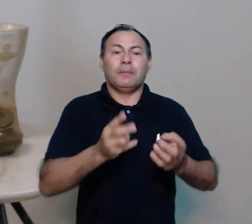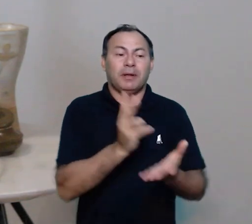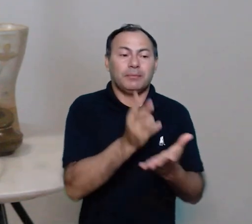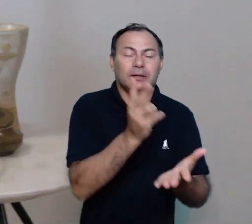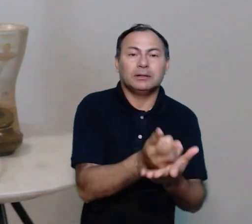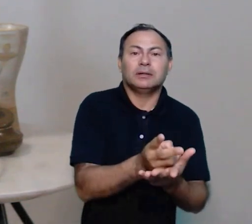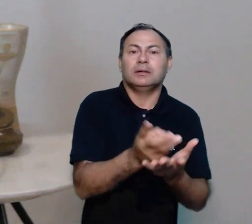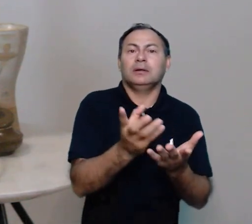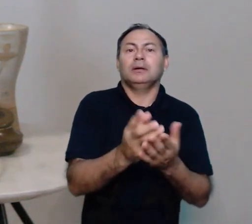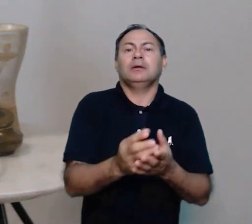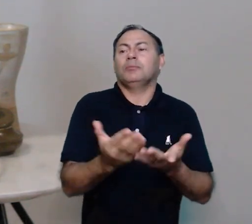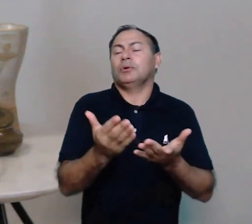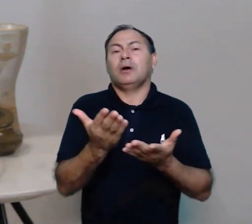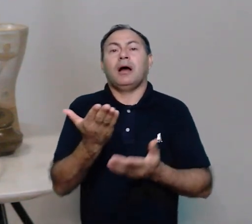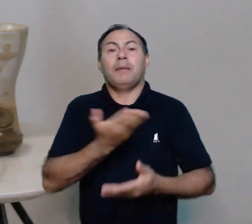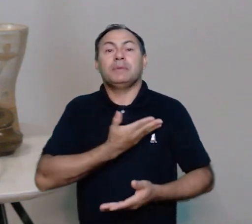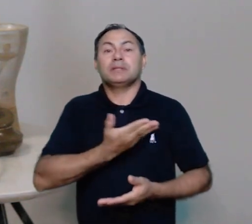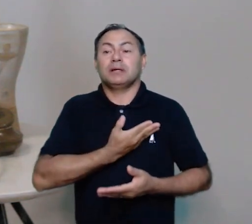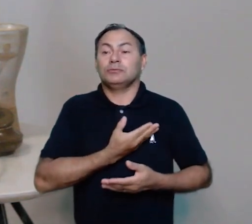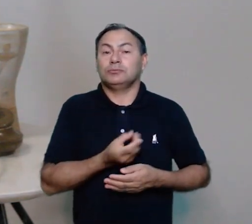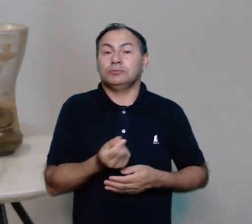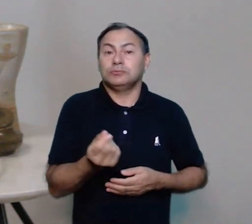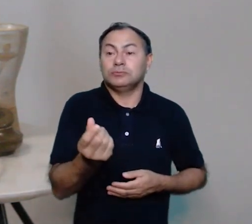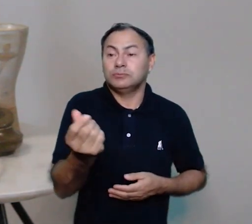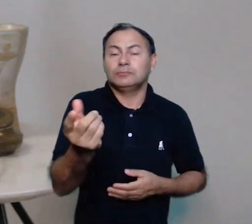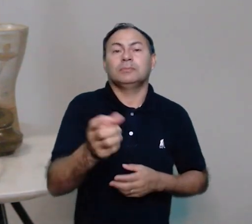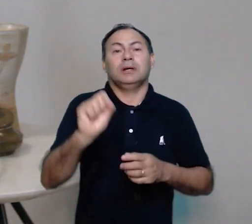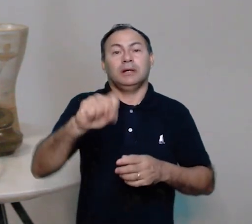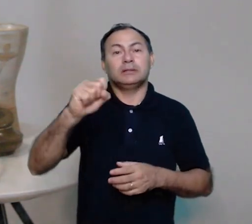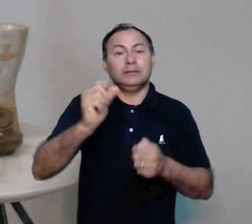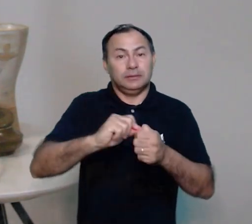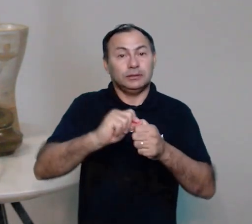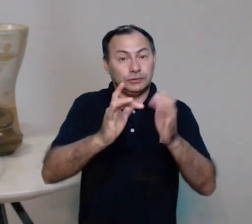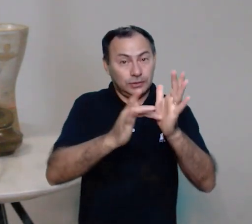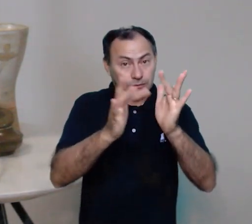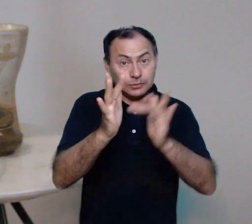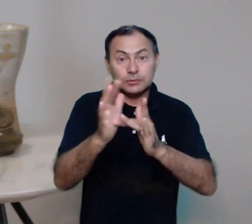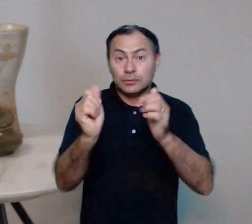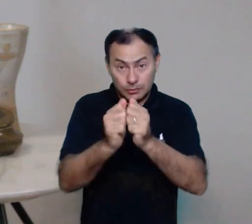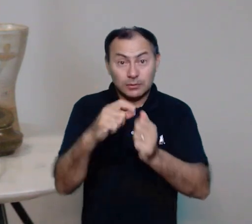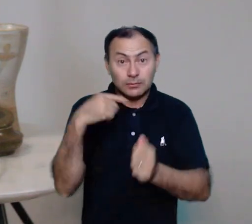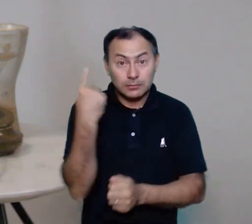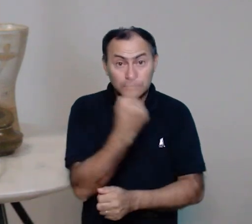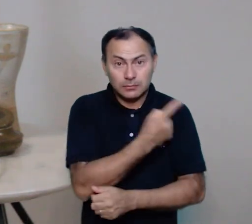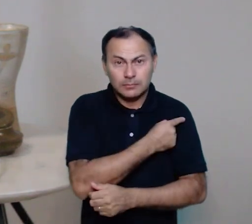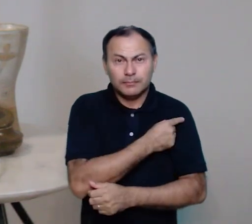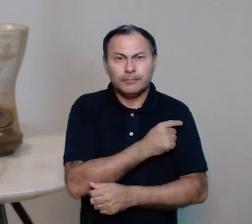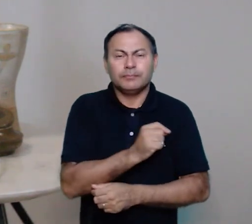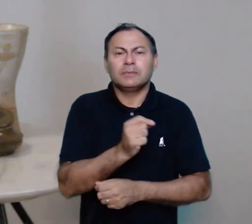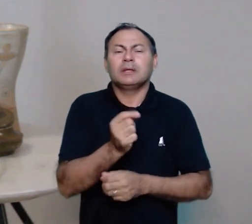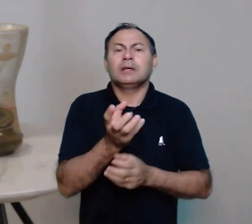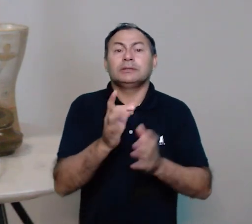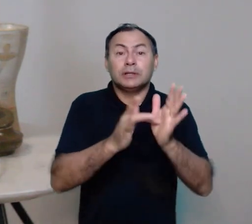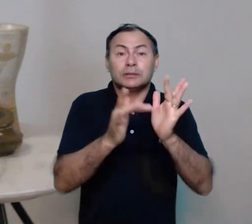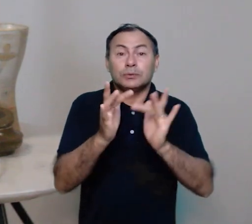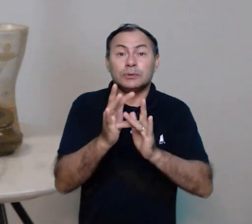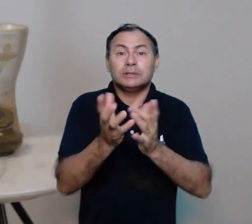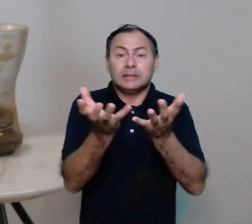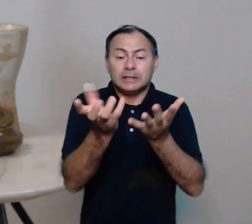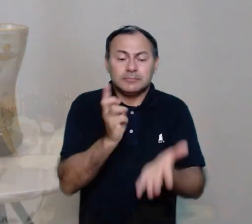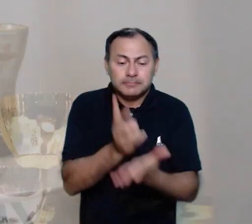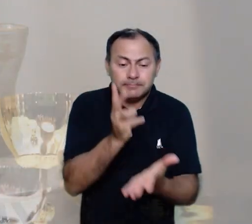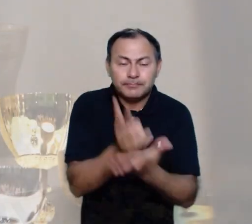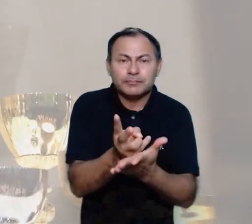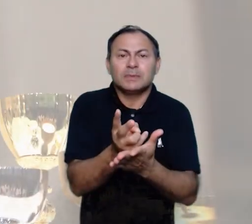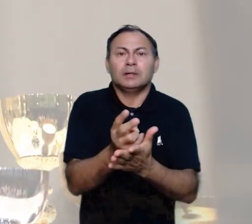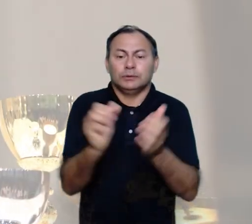para sempre, uma amizade que dura, assim fez Jesus conosco. Quis